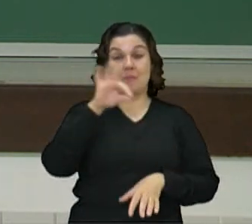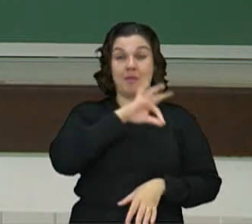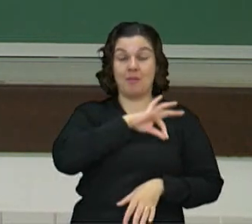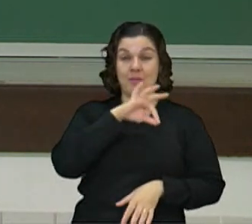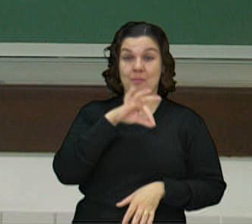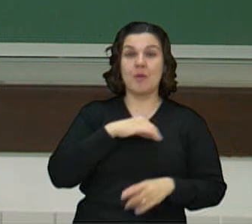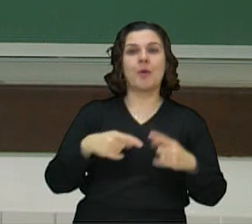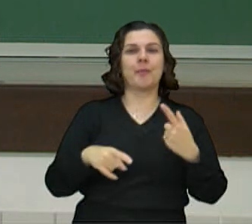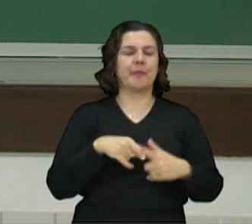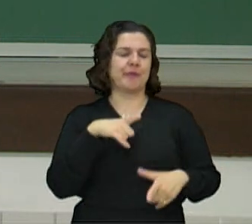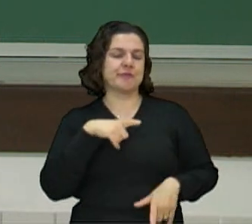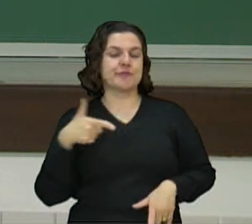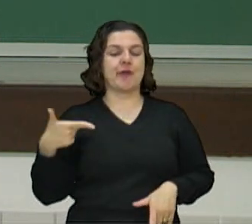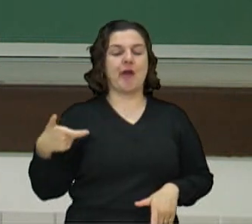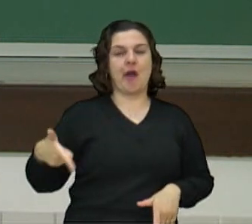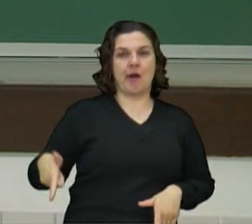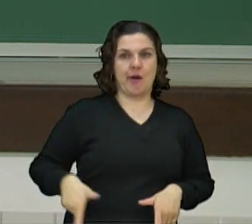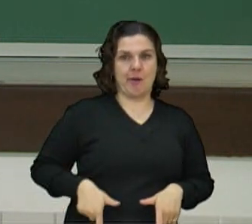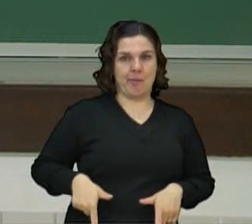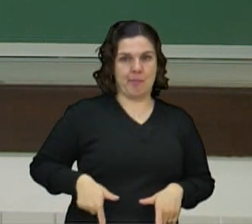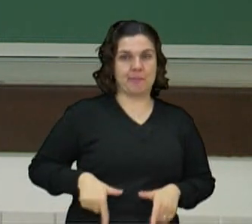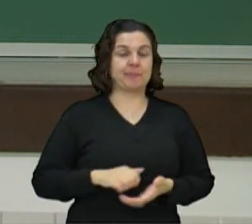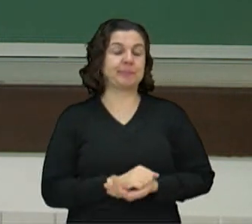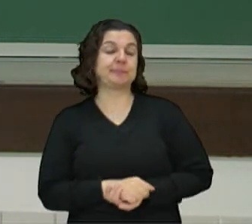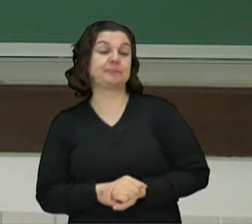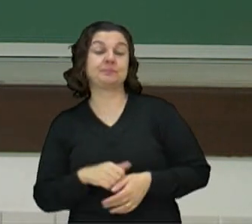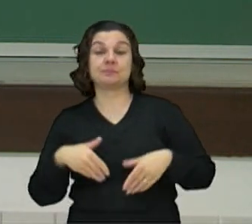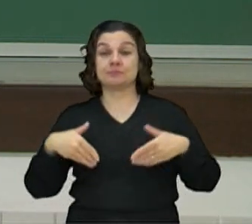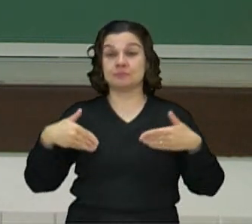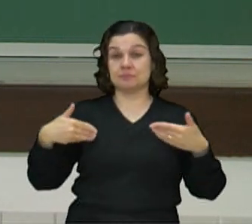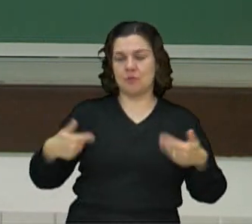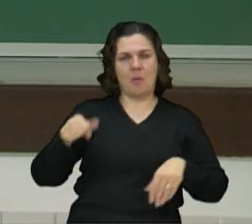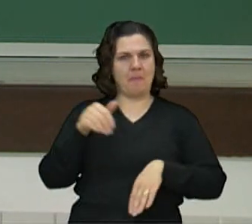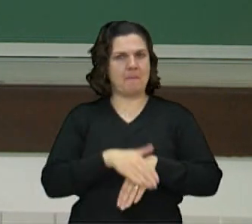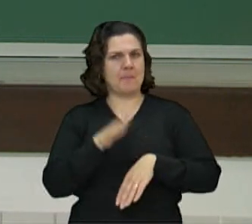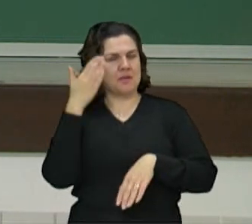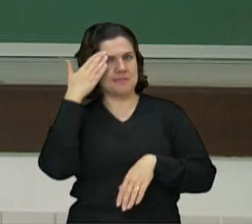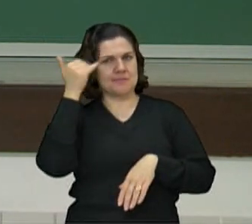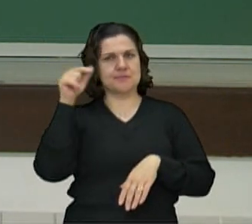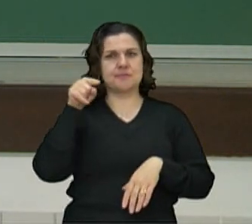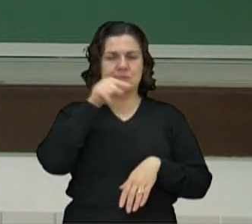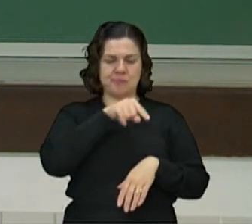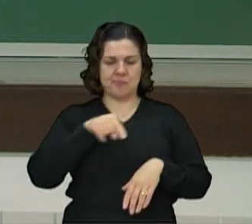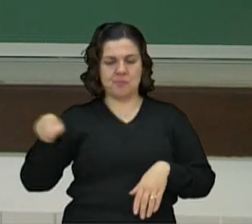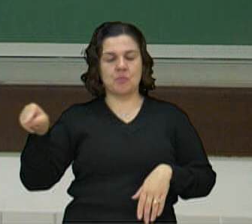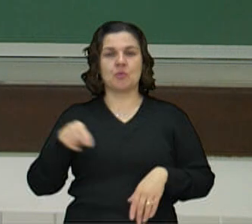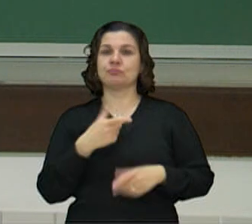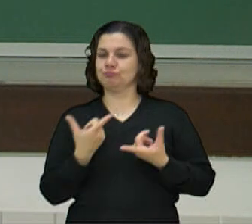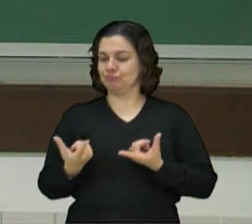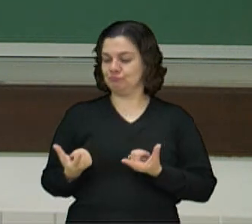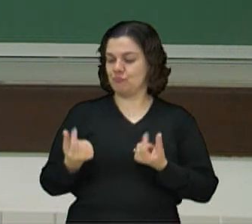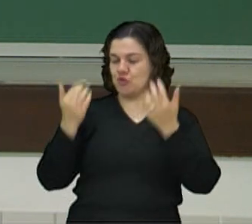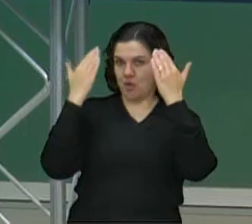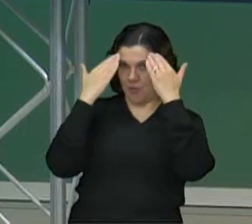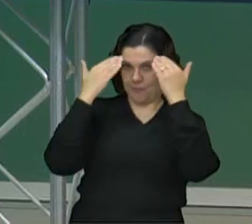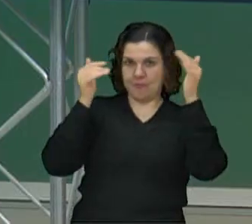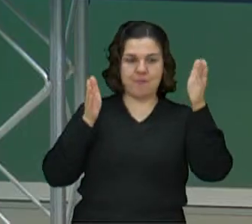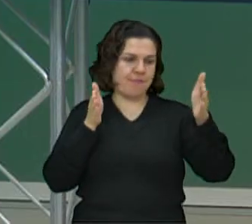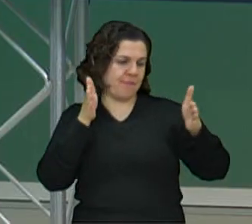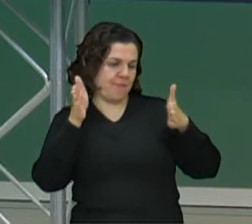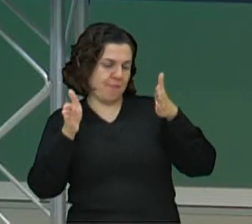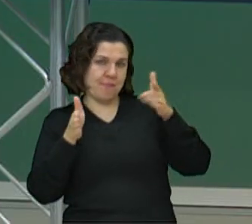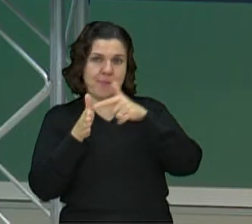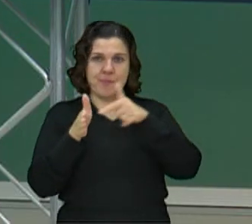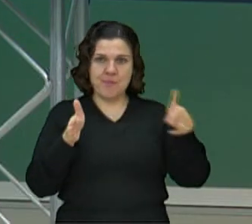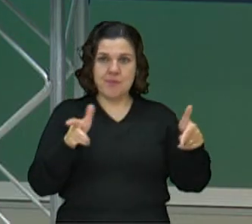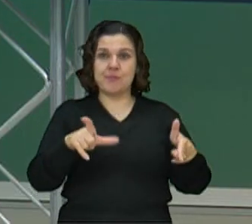ter uma arma, por estar carregando uma arma. Então, o gangster mais famoso, o Al Capone, que ganhou dinheiro e fama nesse período